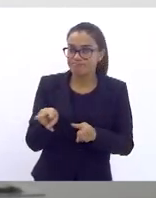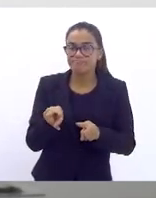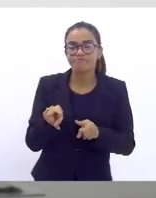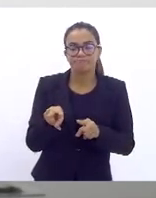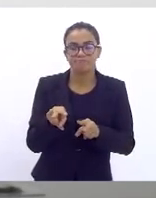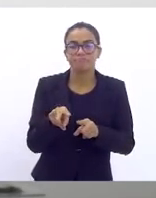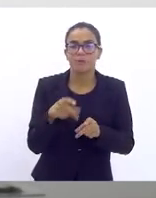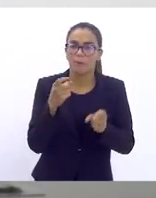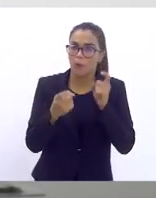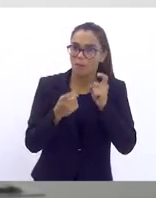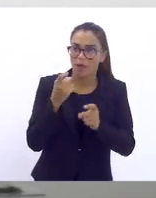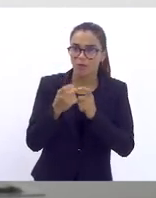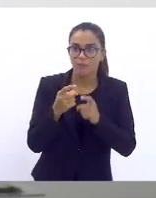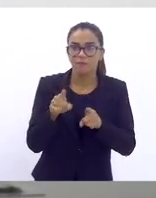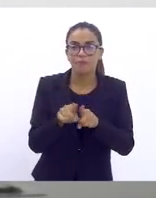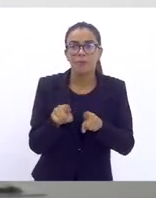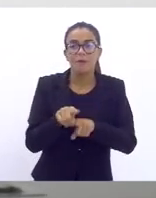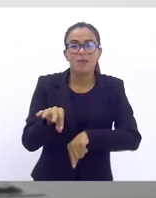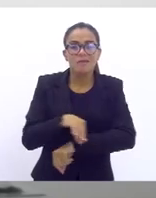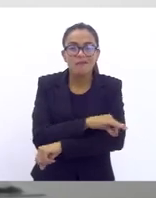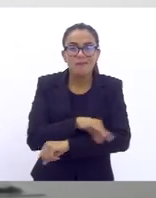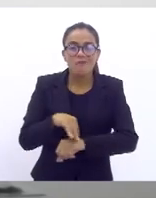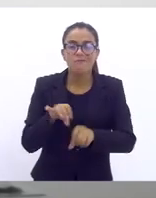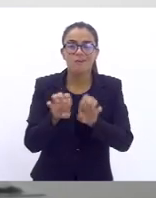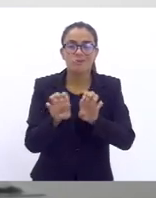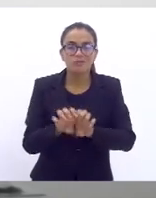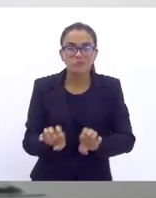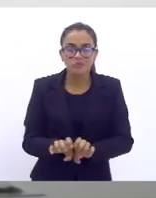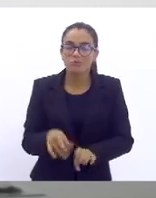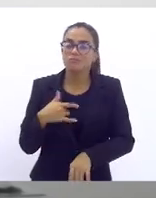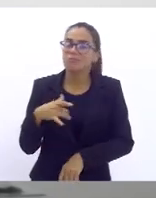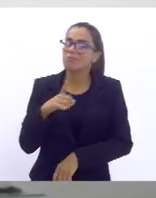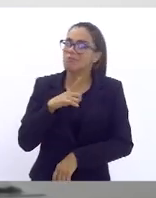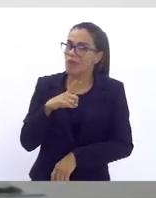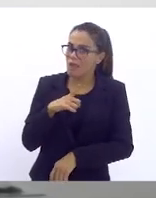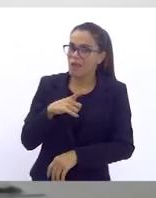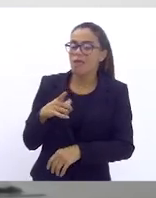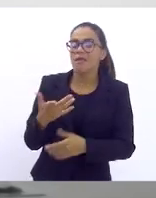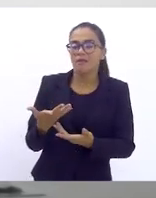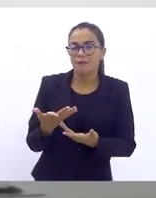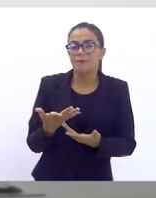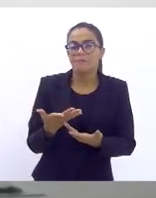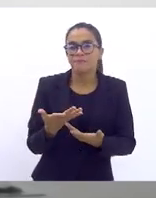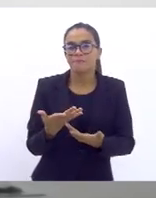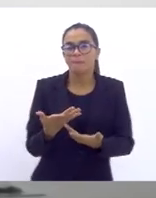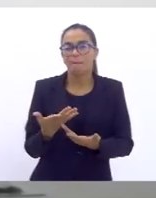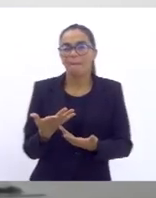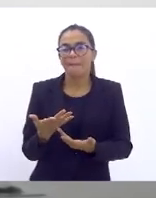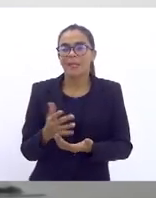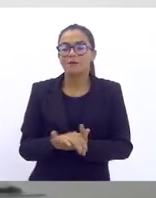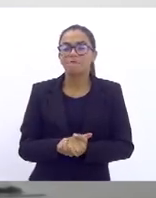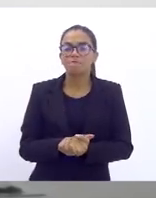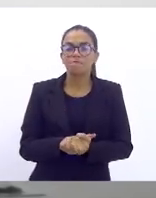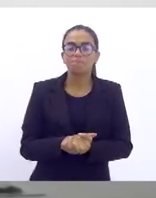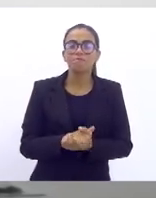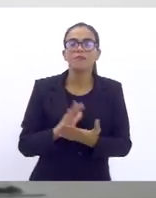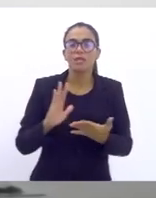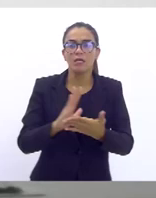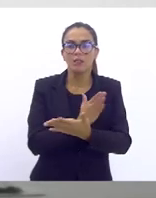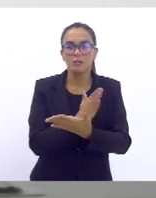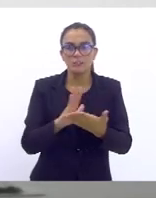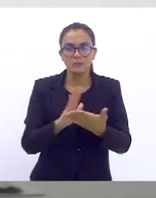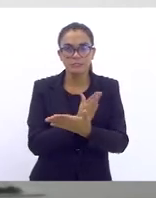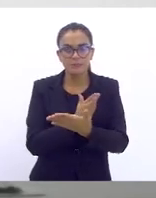obras de infraestrutura as obras de infraestrutura a gente já tem algumas sinalizações de que alguns